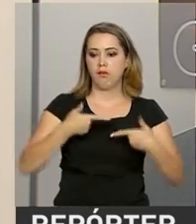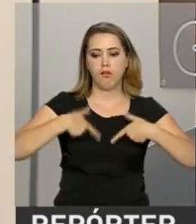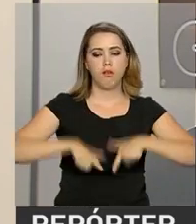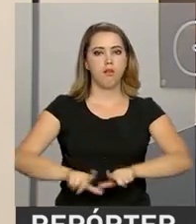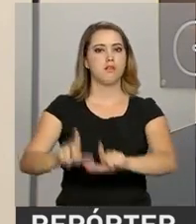loterias